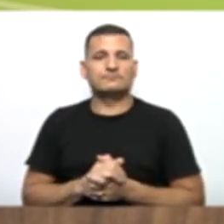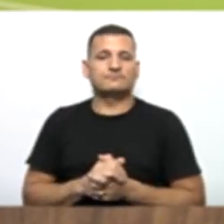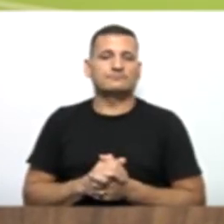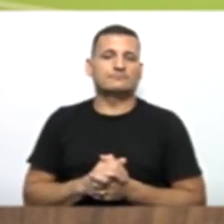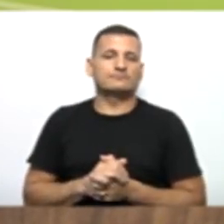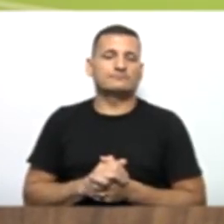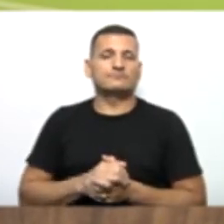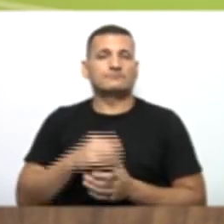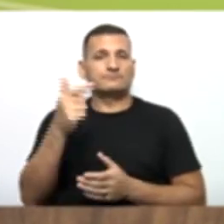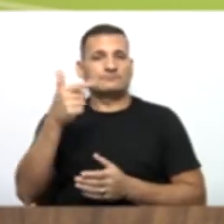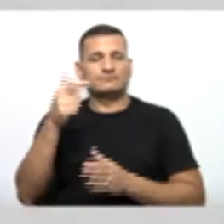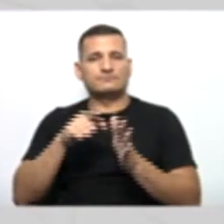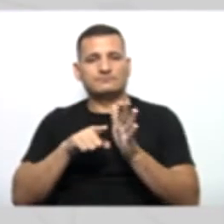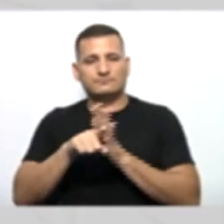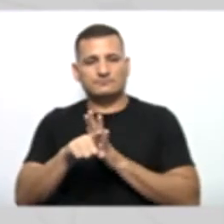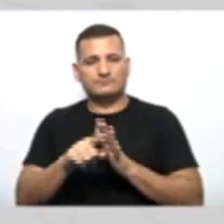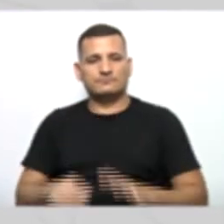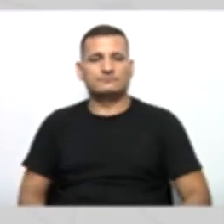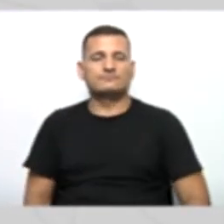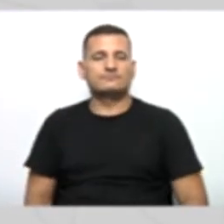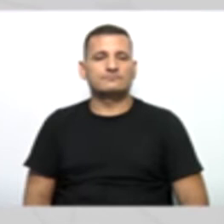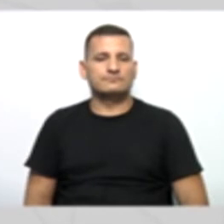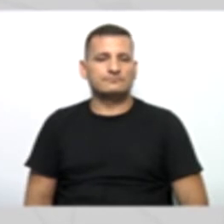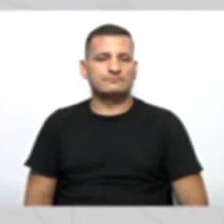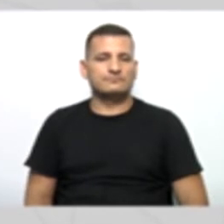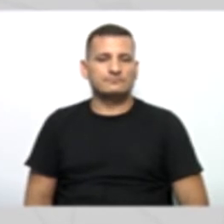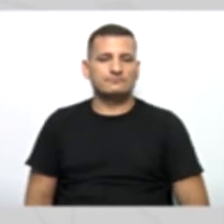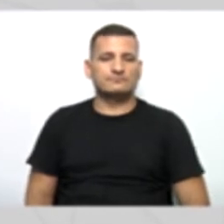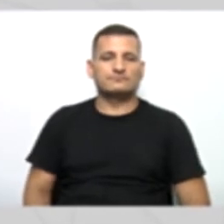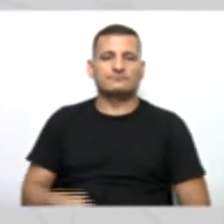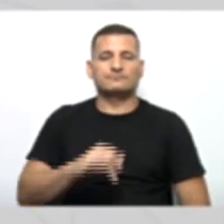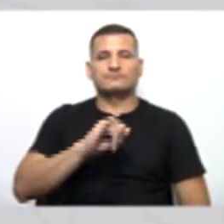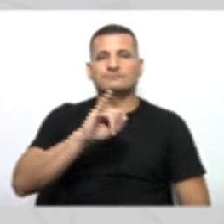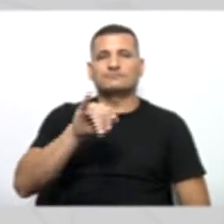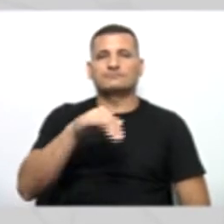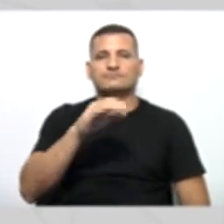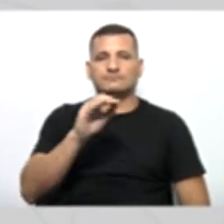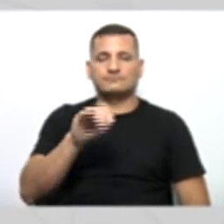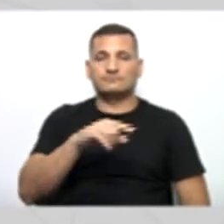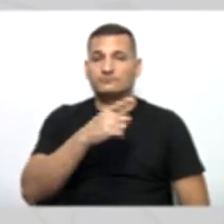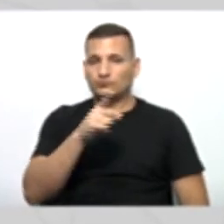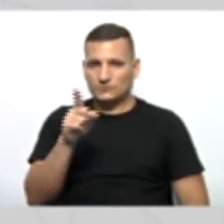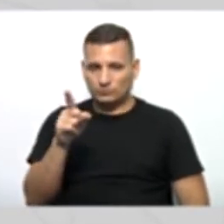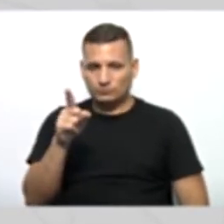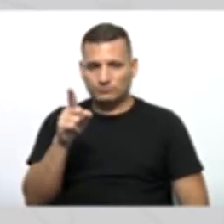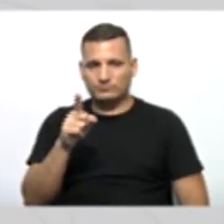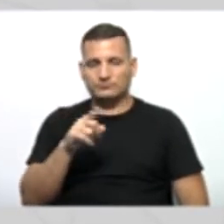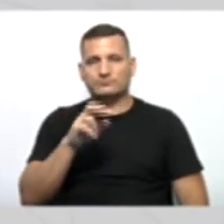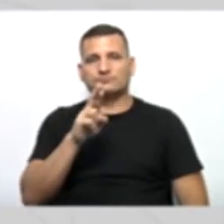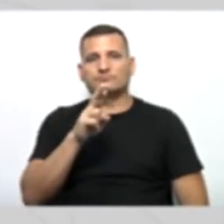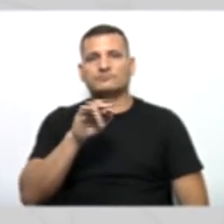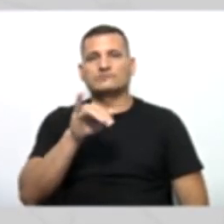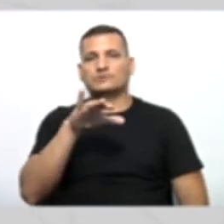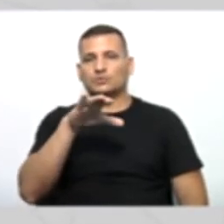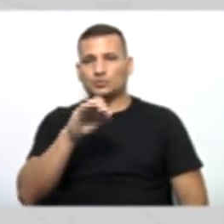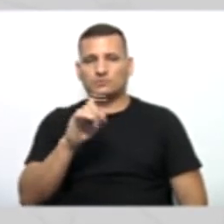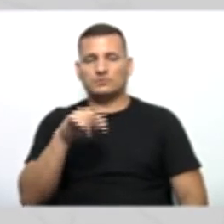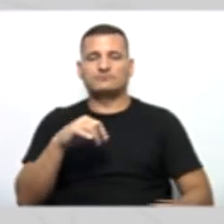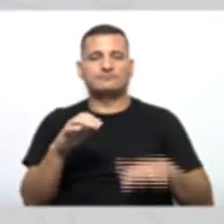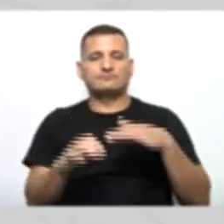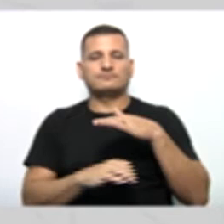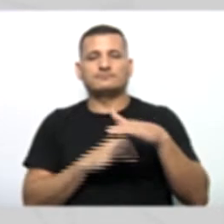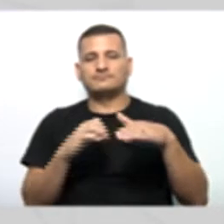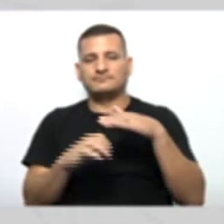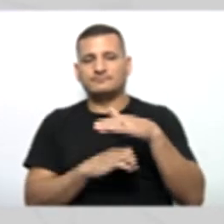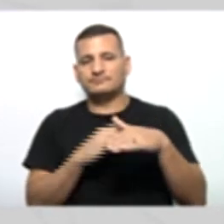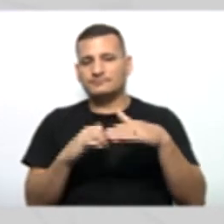2. Questão 2. João Rico, grande empresário do ramo de mineração, ampliou